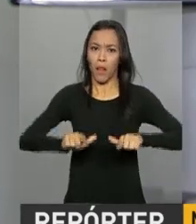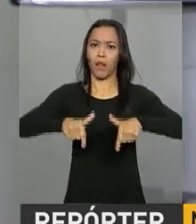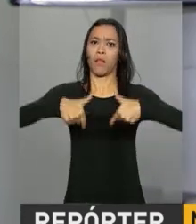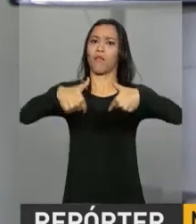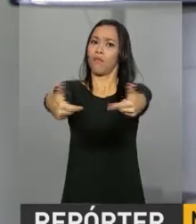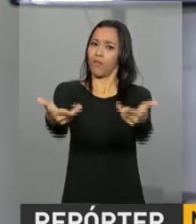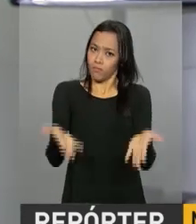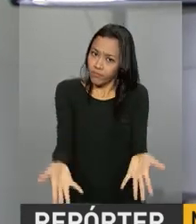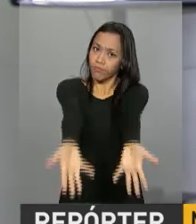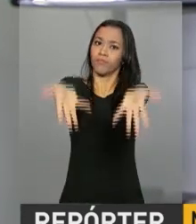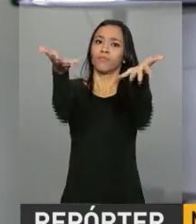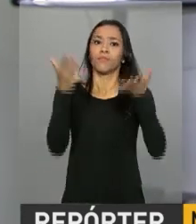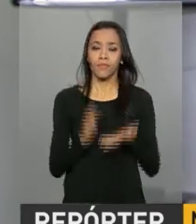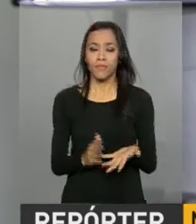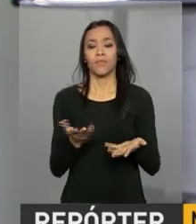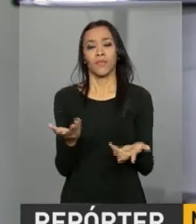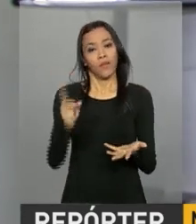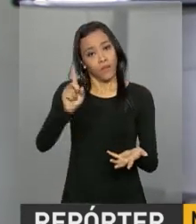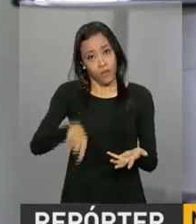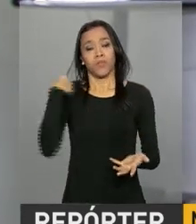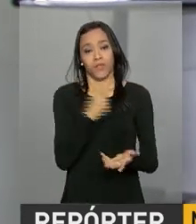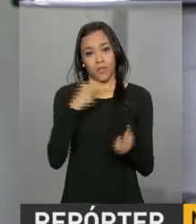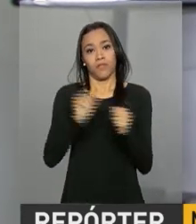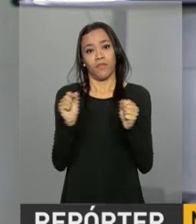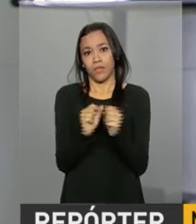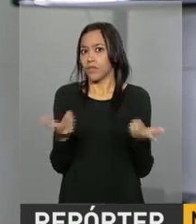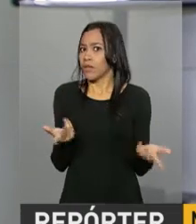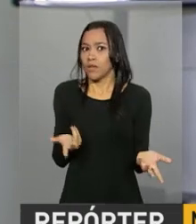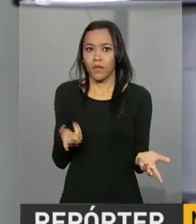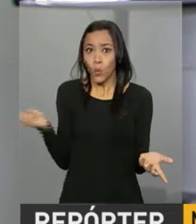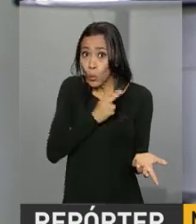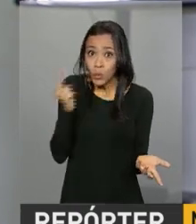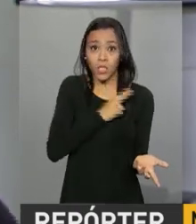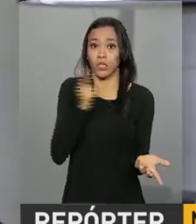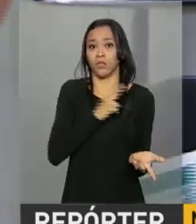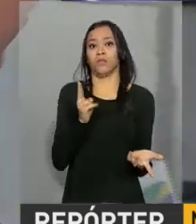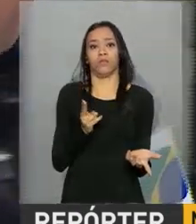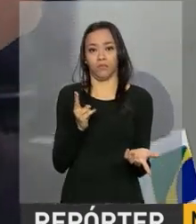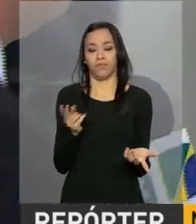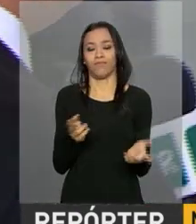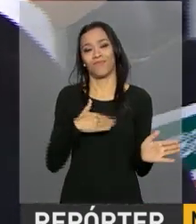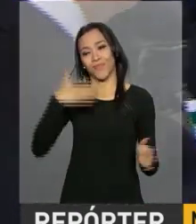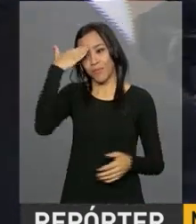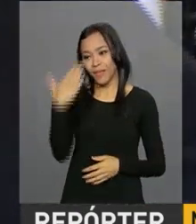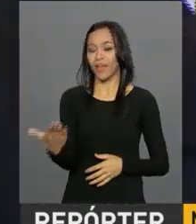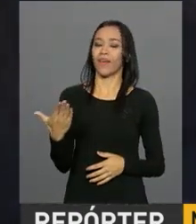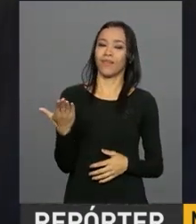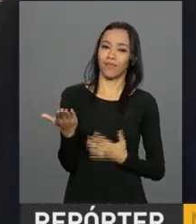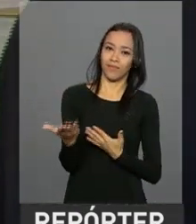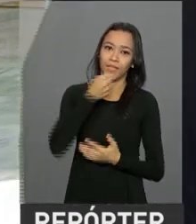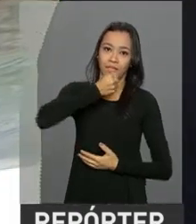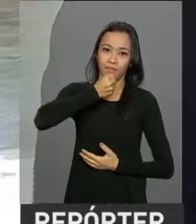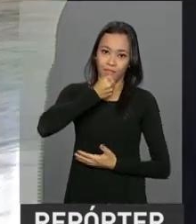aos seus postos de trabalho né Isso é uma necessidade e nós precisamos fazer isso com a mais maior urgência possível Muito obrigado Conselheiro